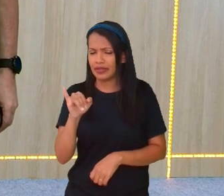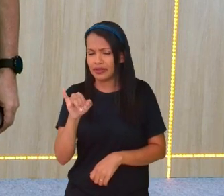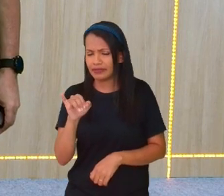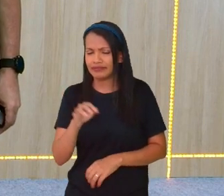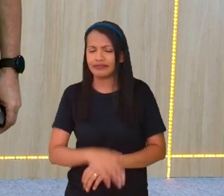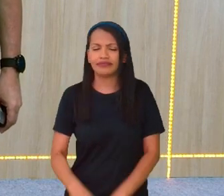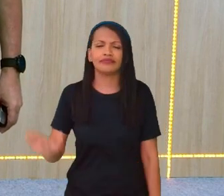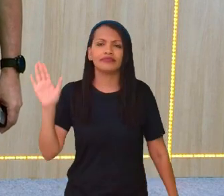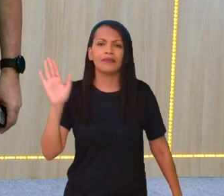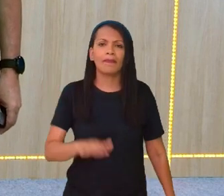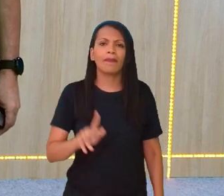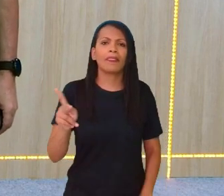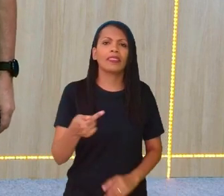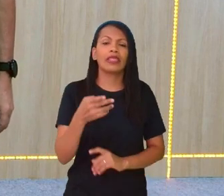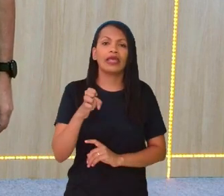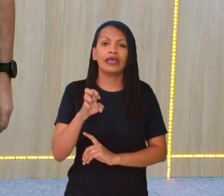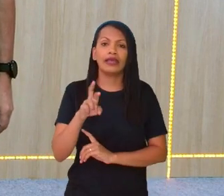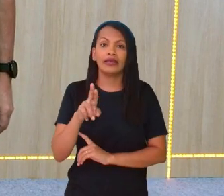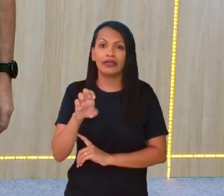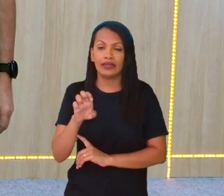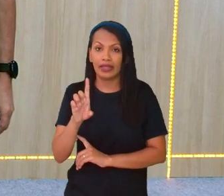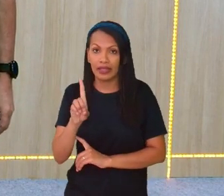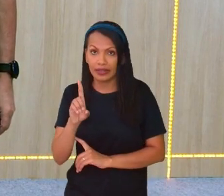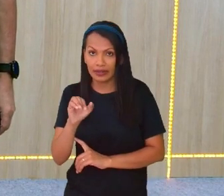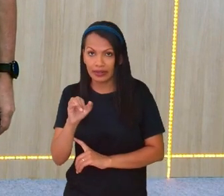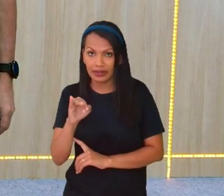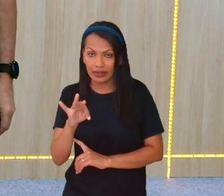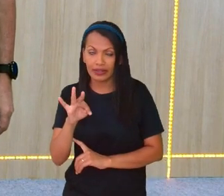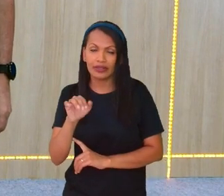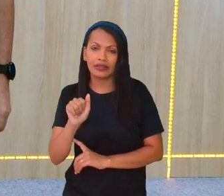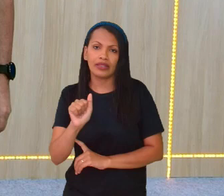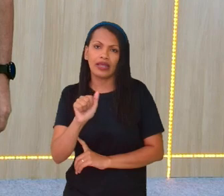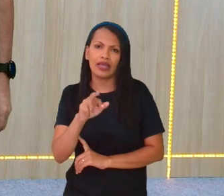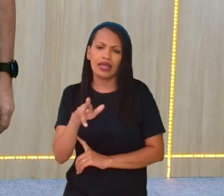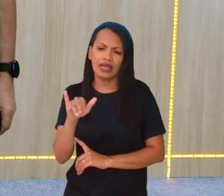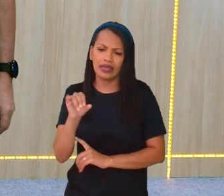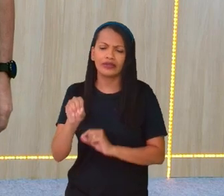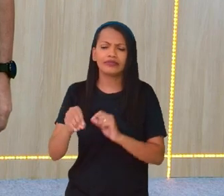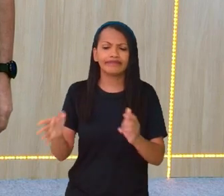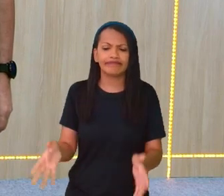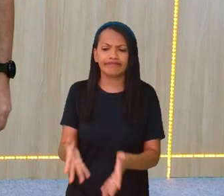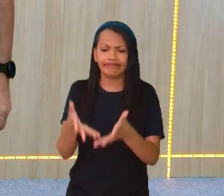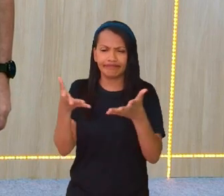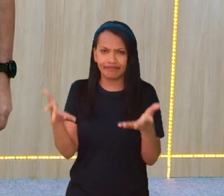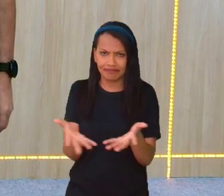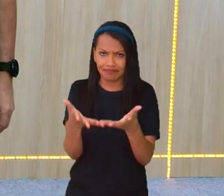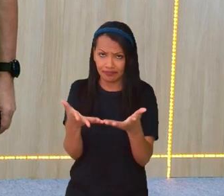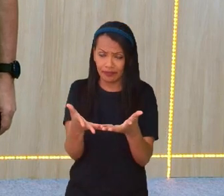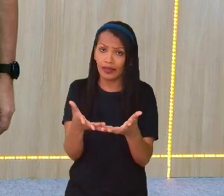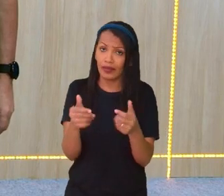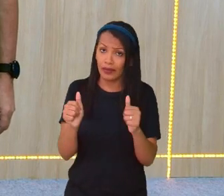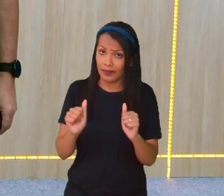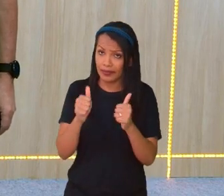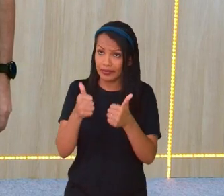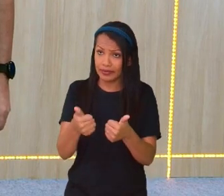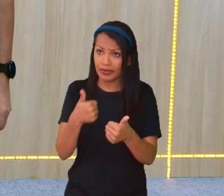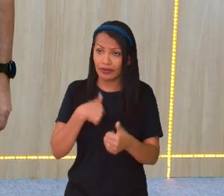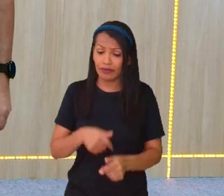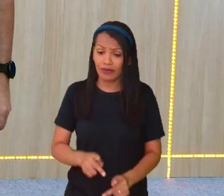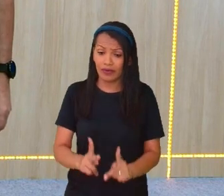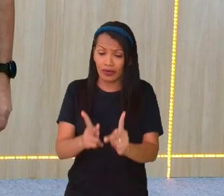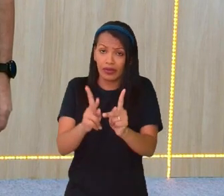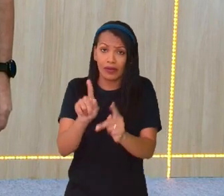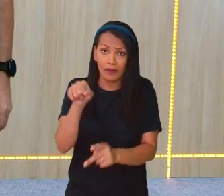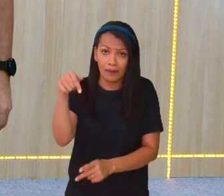fez? Incentivou o tráfico de escravos africanos para o Brasil, para suprir essa necessidade, beleza? Eu vou continuar